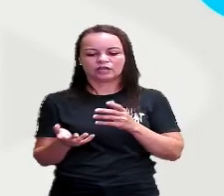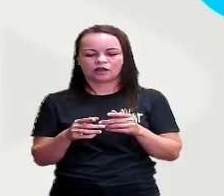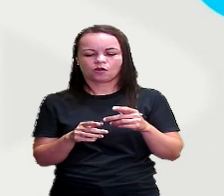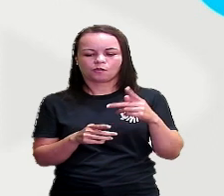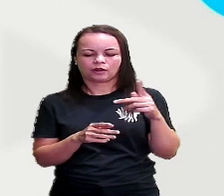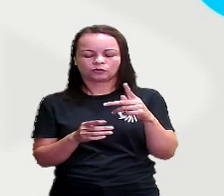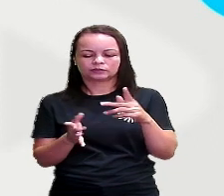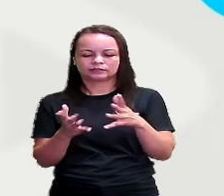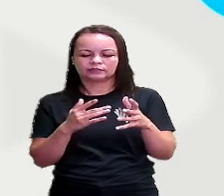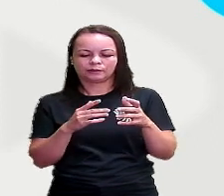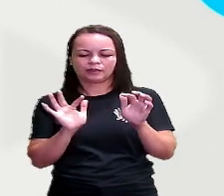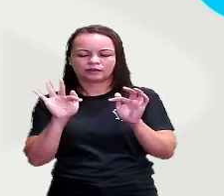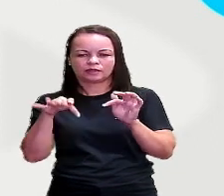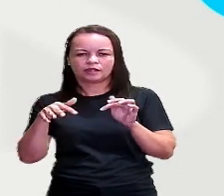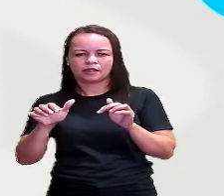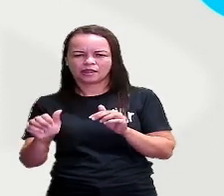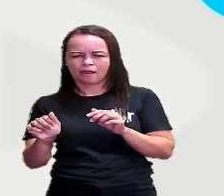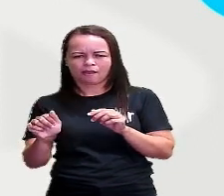eu não vou precisar.